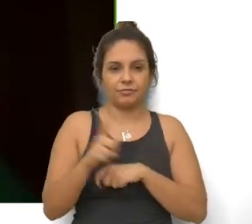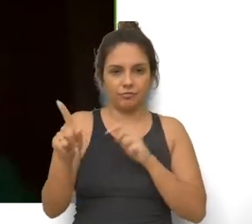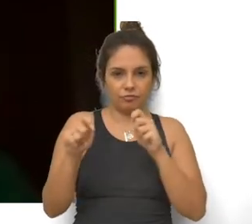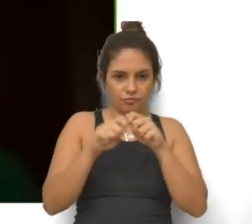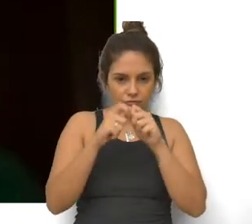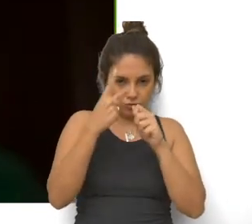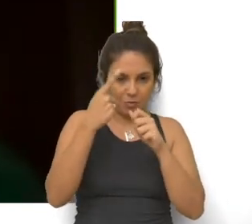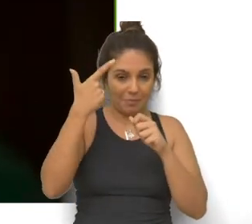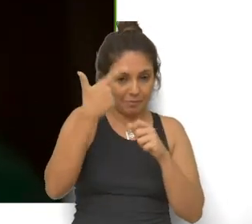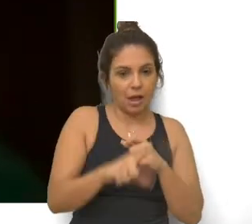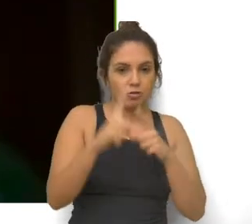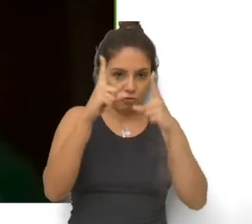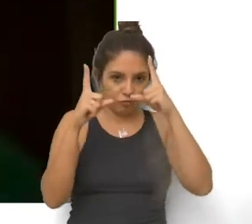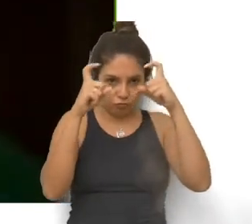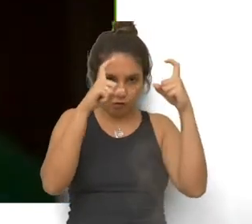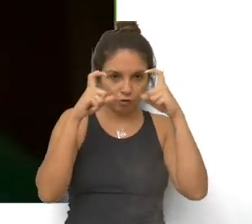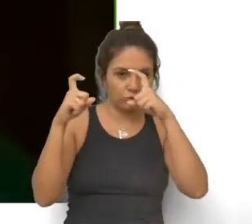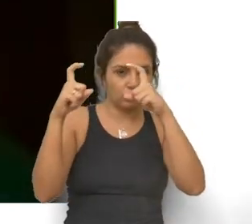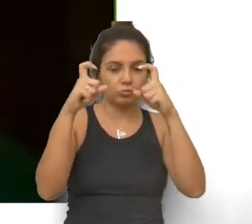que ele fotografou.